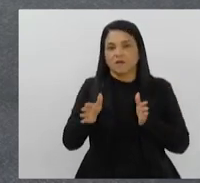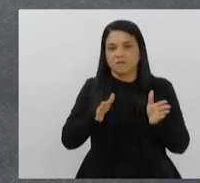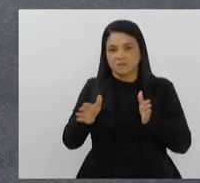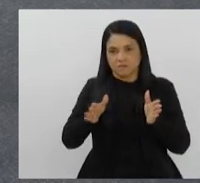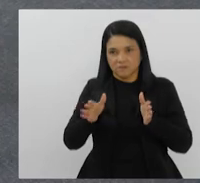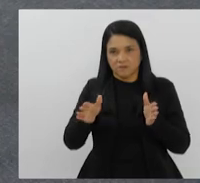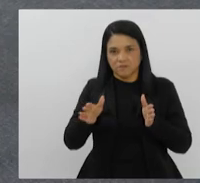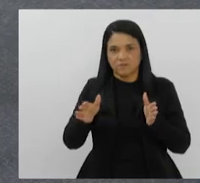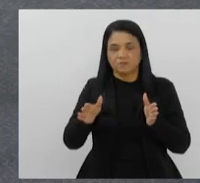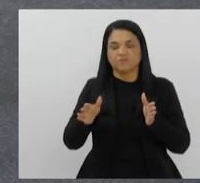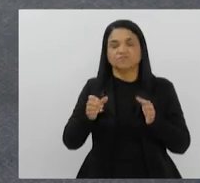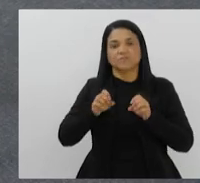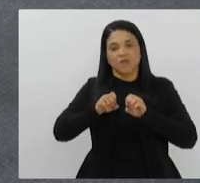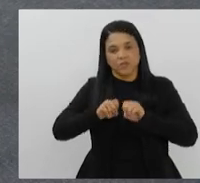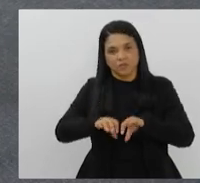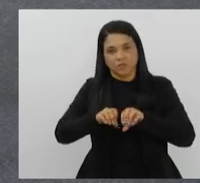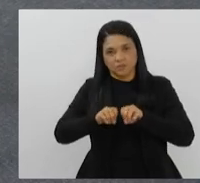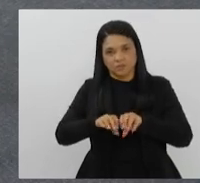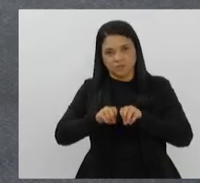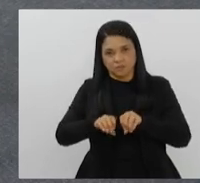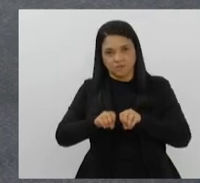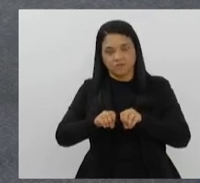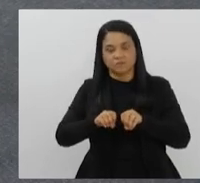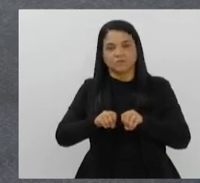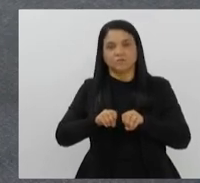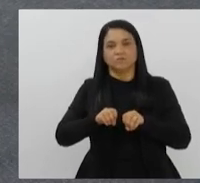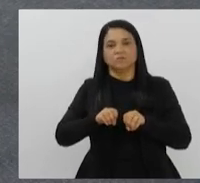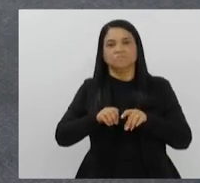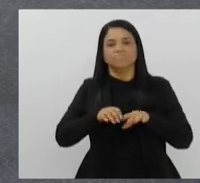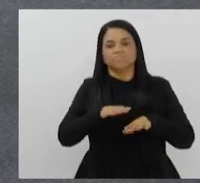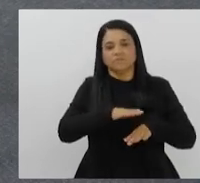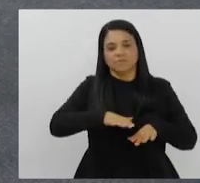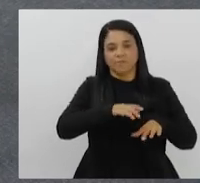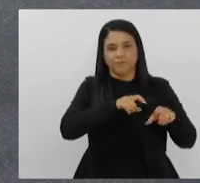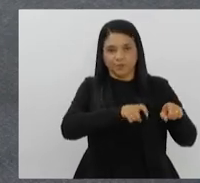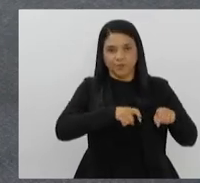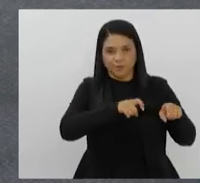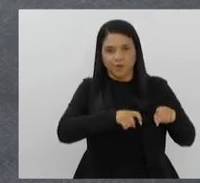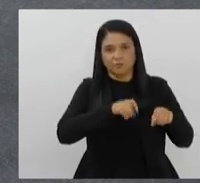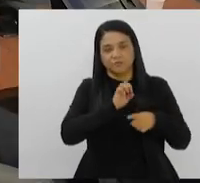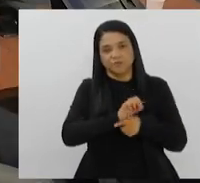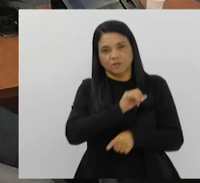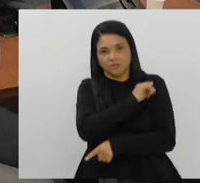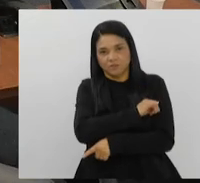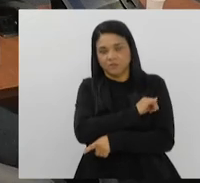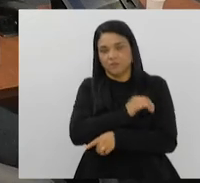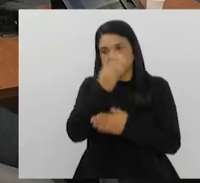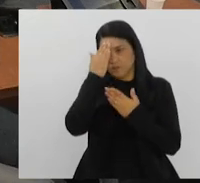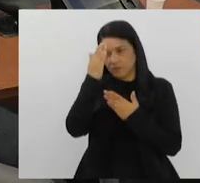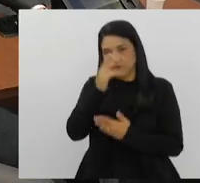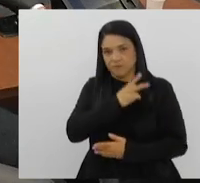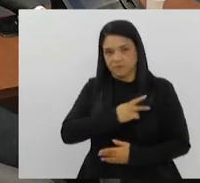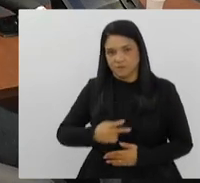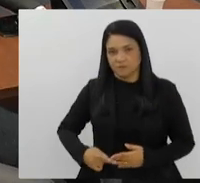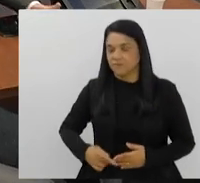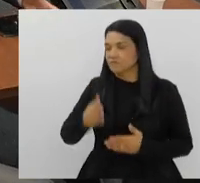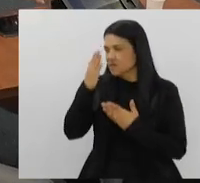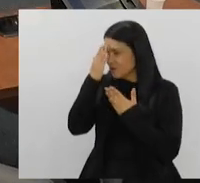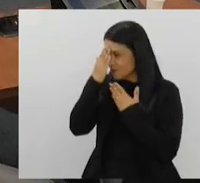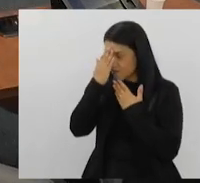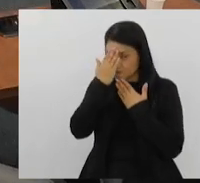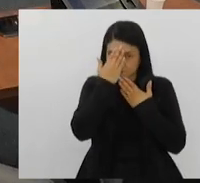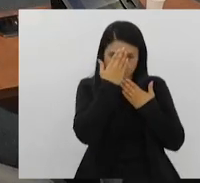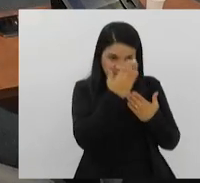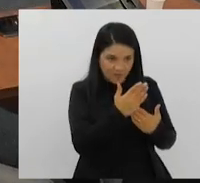aos meios de educação no mundo rural aqui no nosso estado. Obrigada, presidente. Muito obrigado, nossa